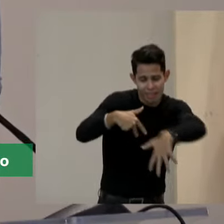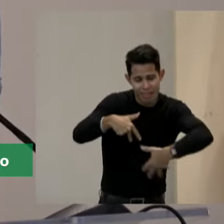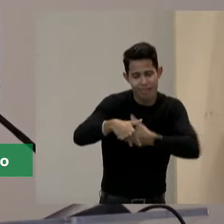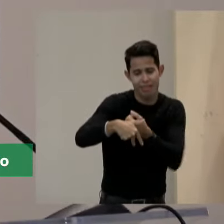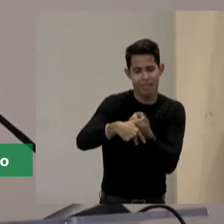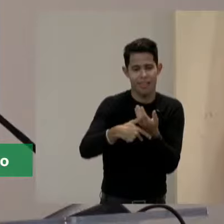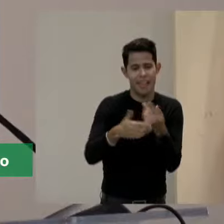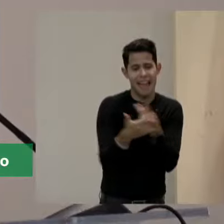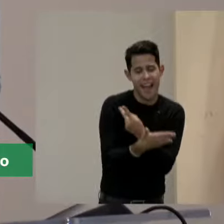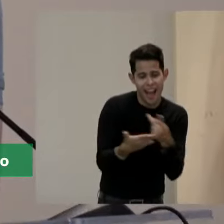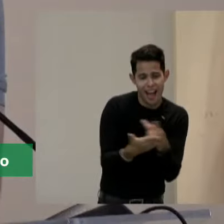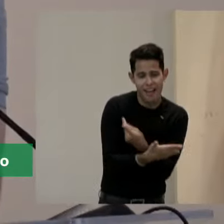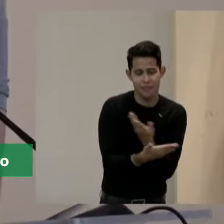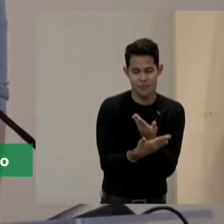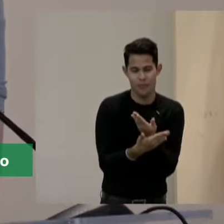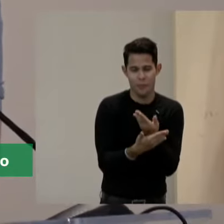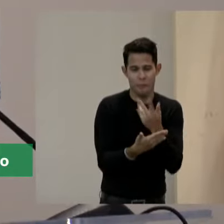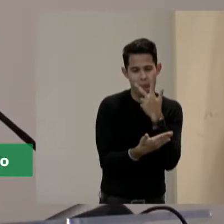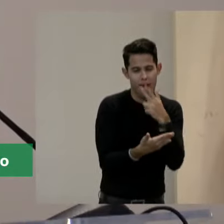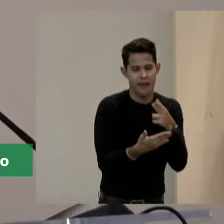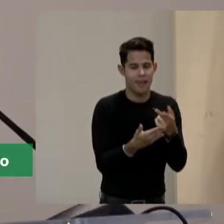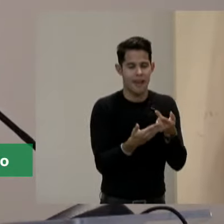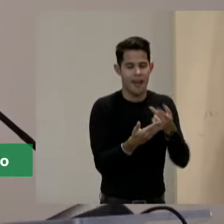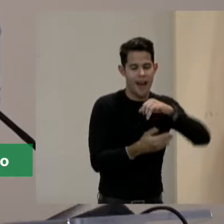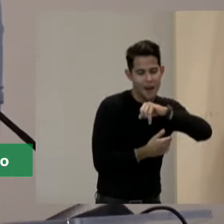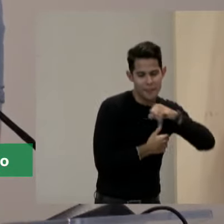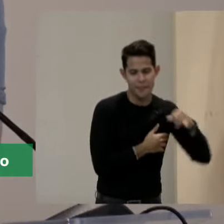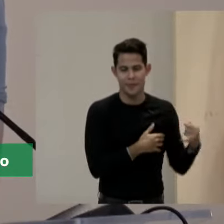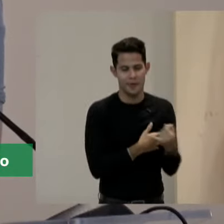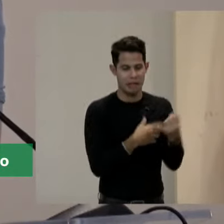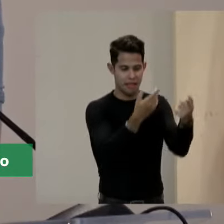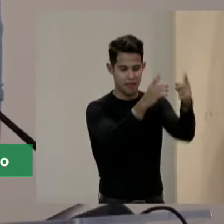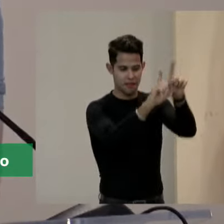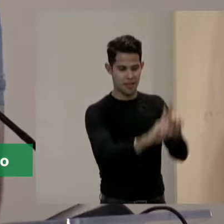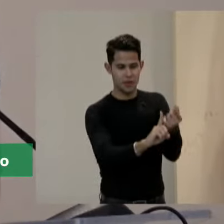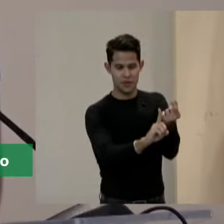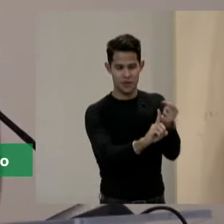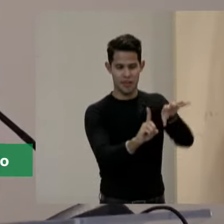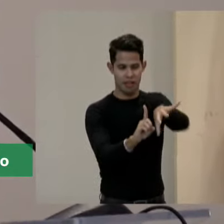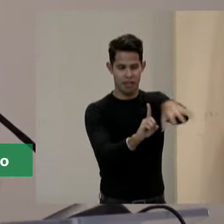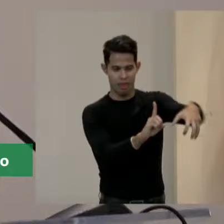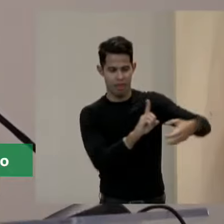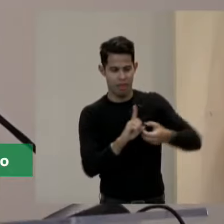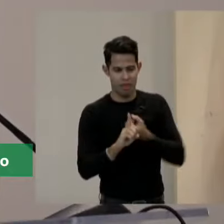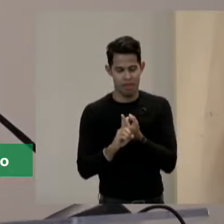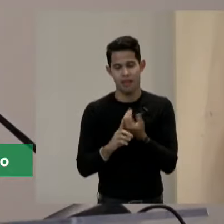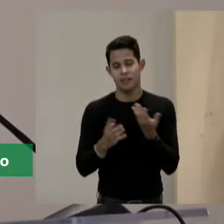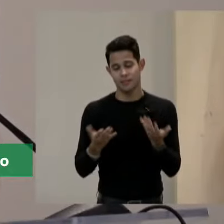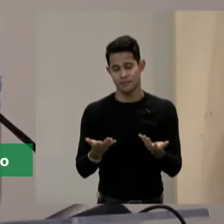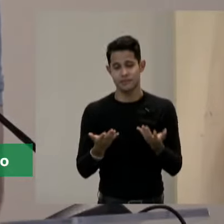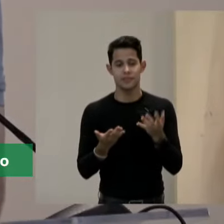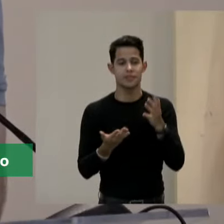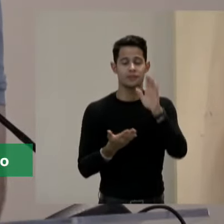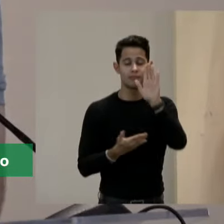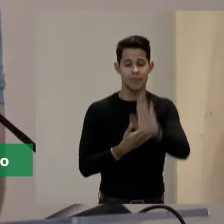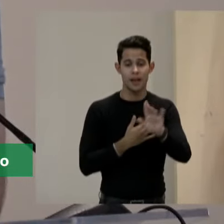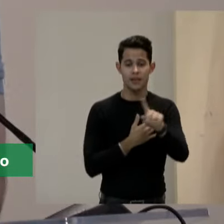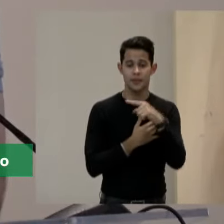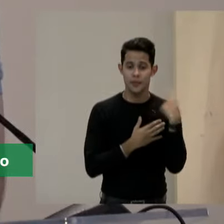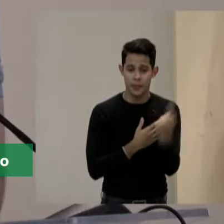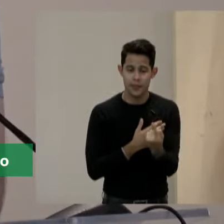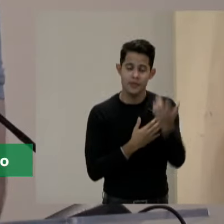desmedida, utilizando a deficiência, a condição como um commodity. Né? Então, e a gente entende